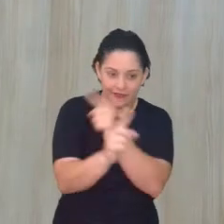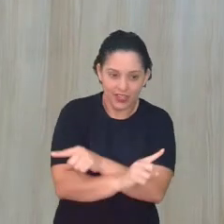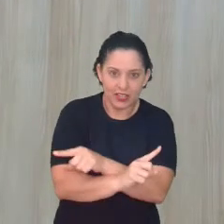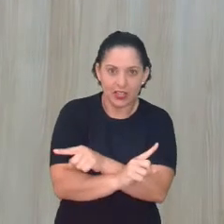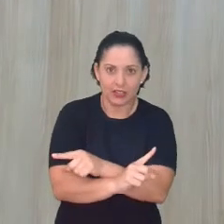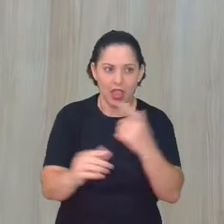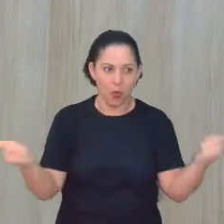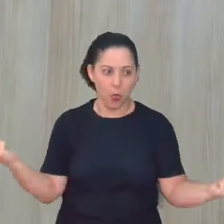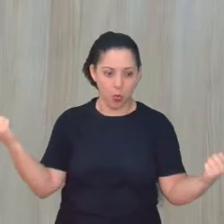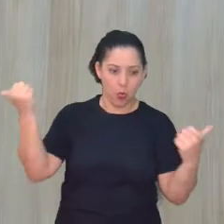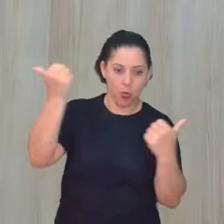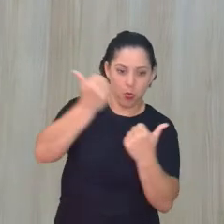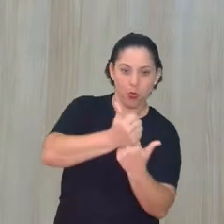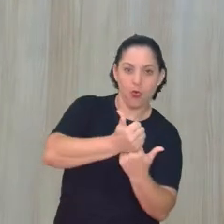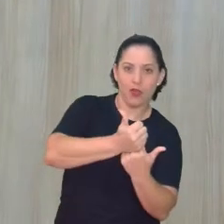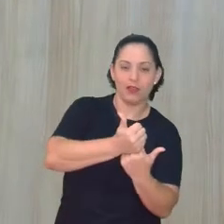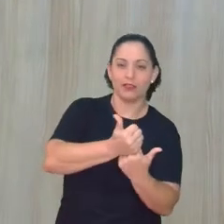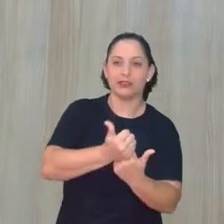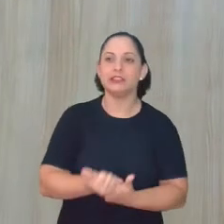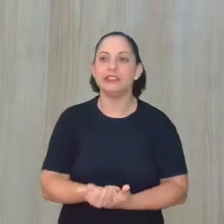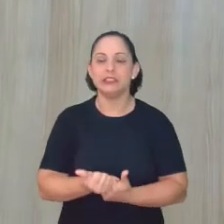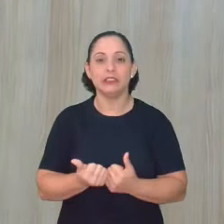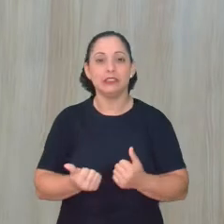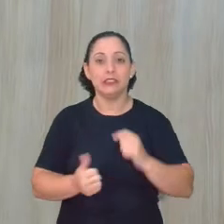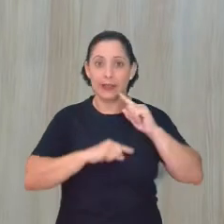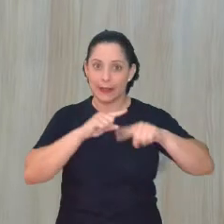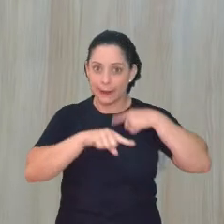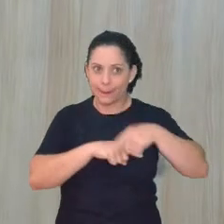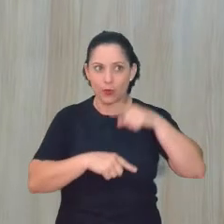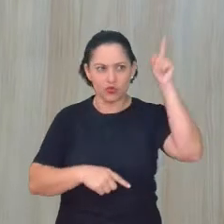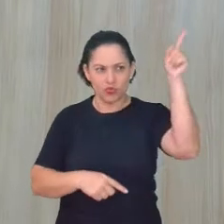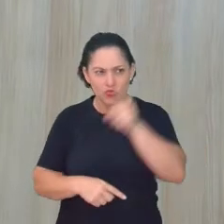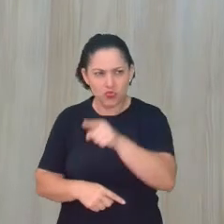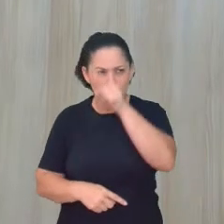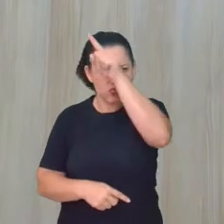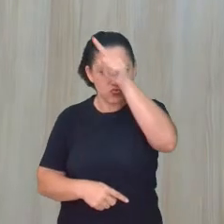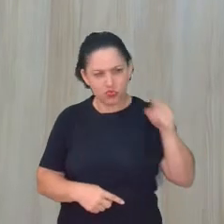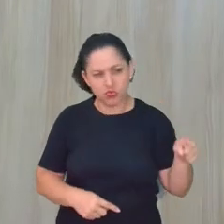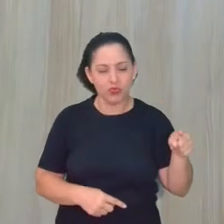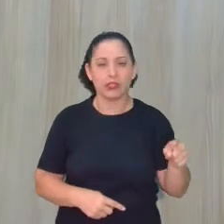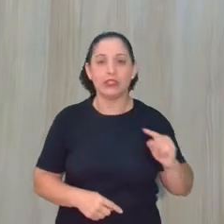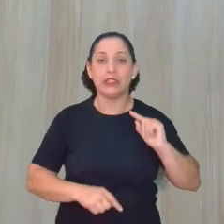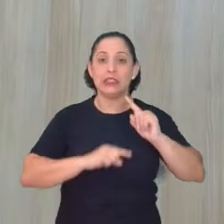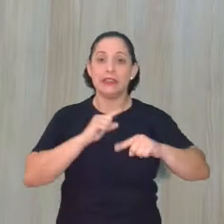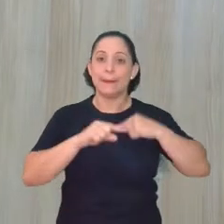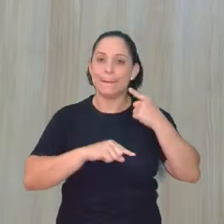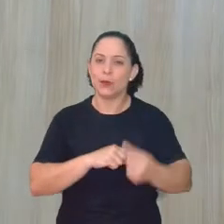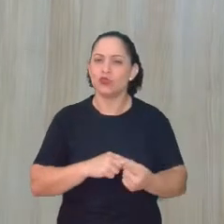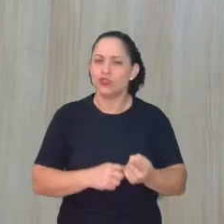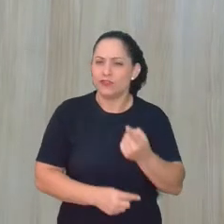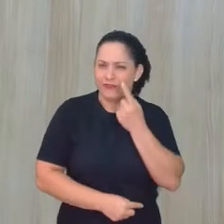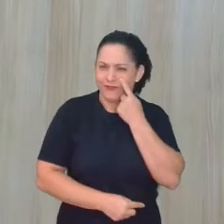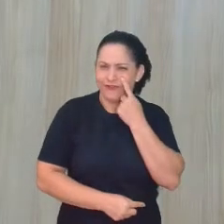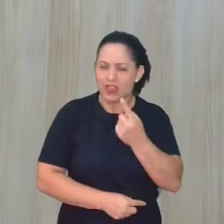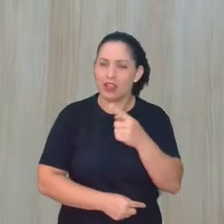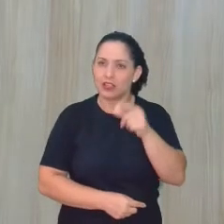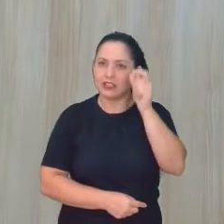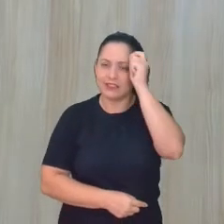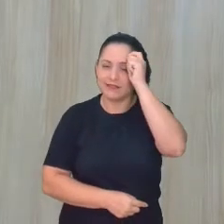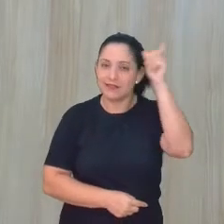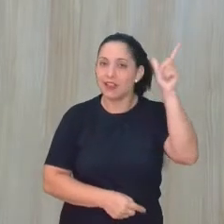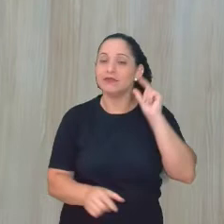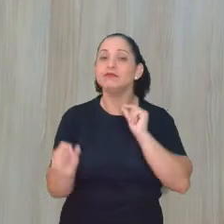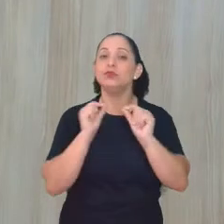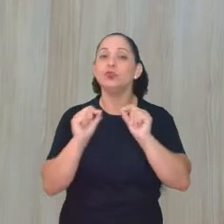sua ordem, tá? Para depois fazer aí meio pelos extremos. Depois a gente começou a verificar essa ideia